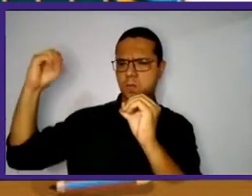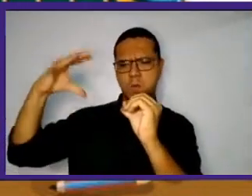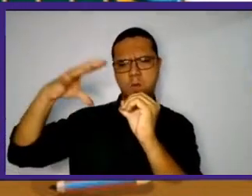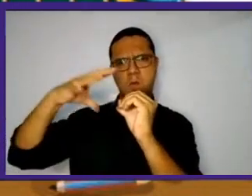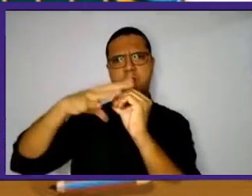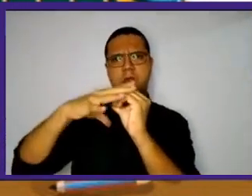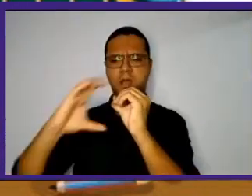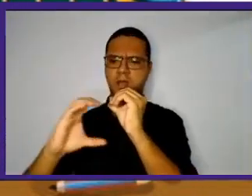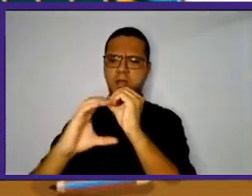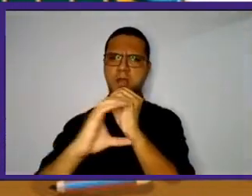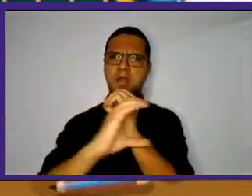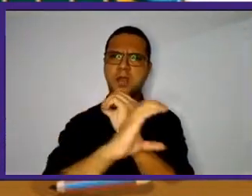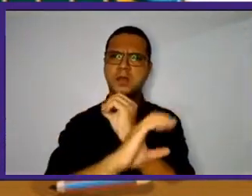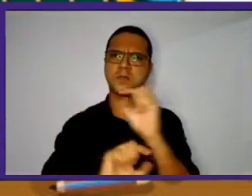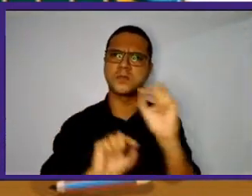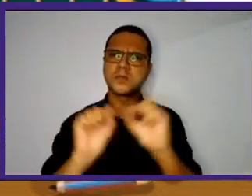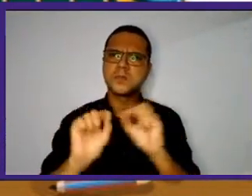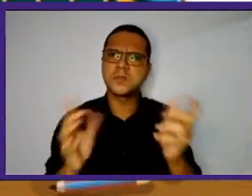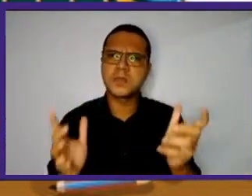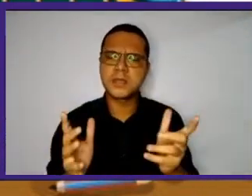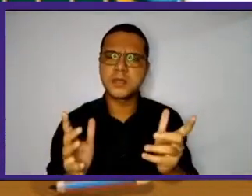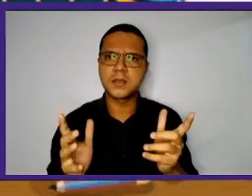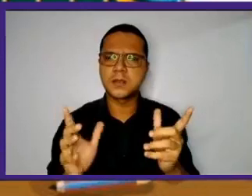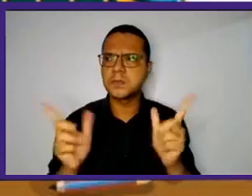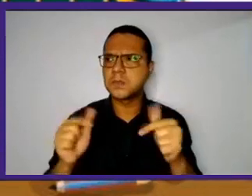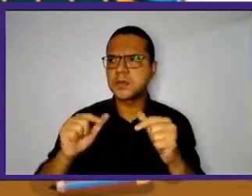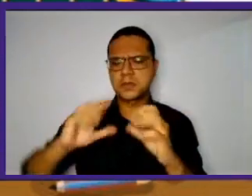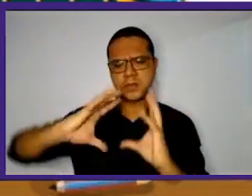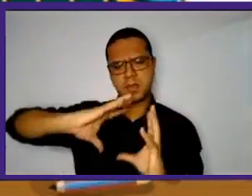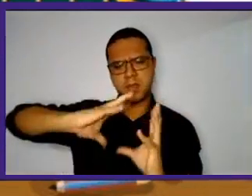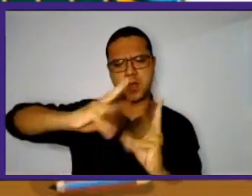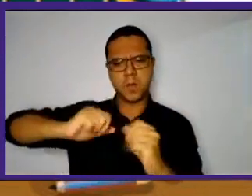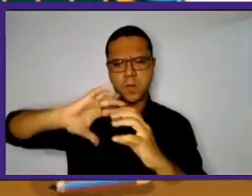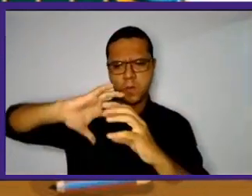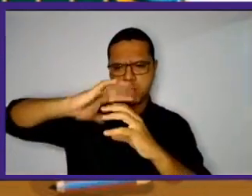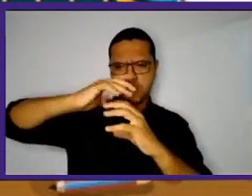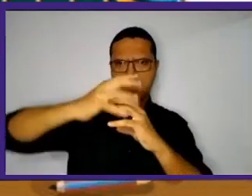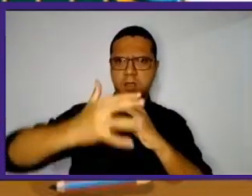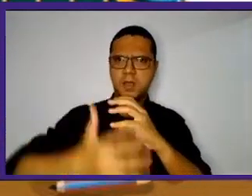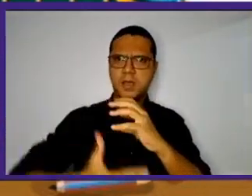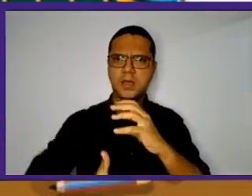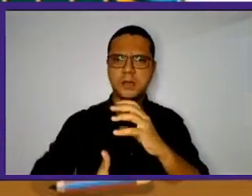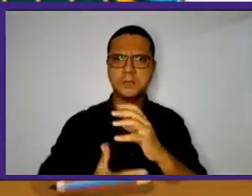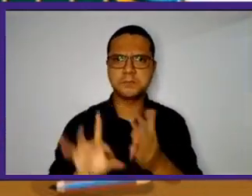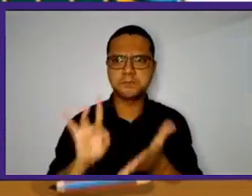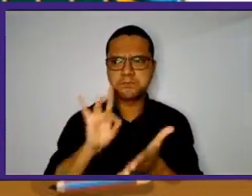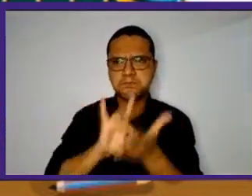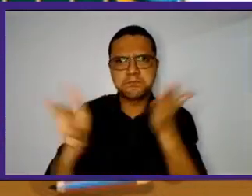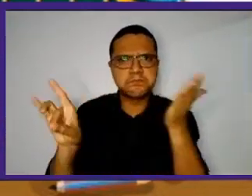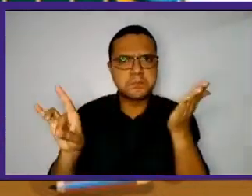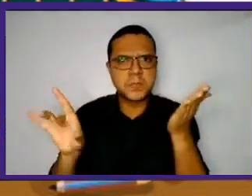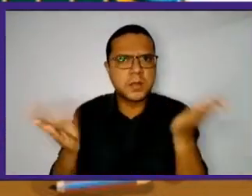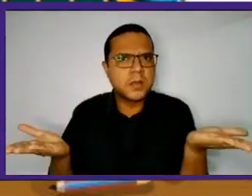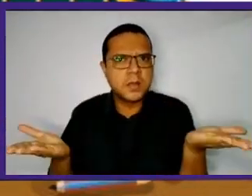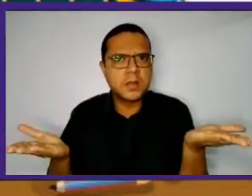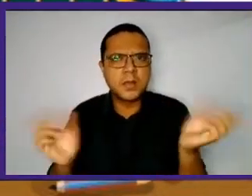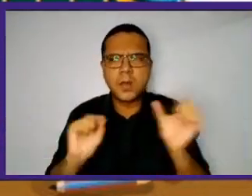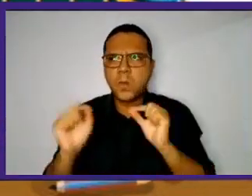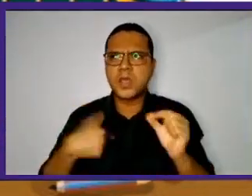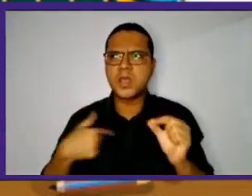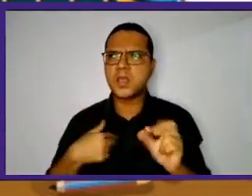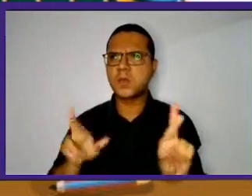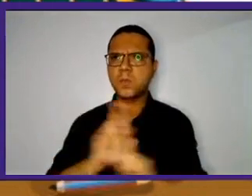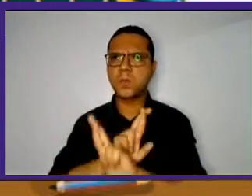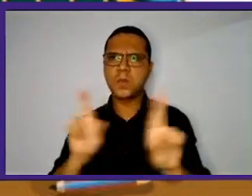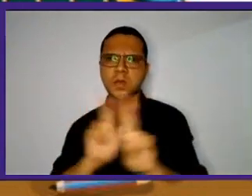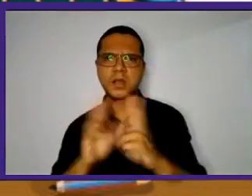que seria isso? Quem é essa camada de ozônio? Nossa inimiga? O que é que isso tem a ver com a minha vida?